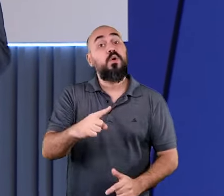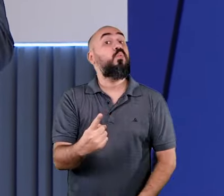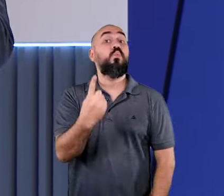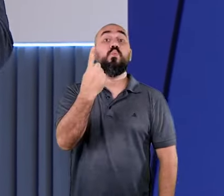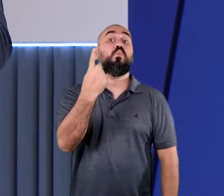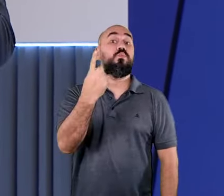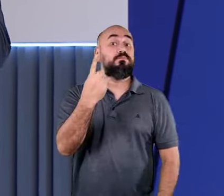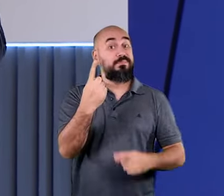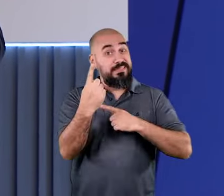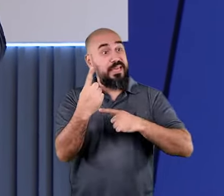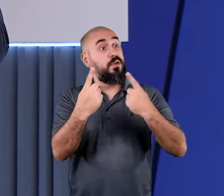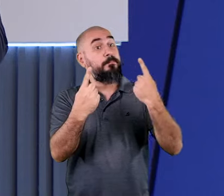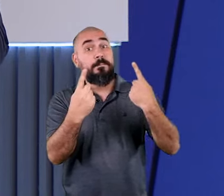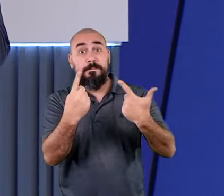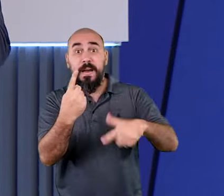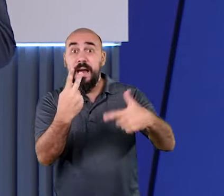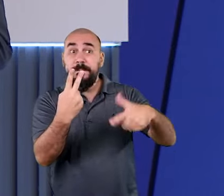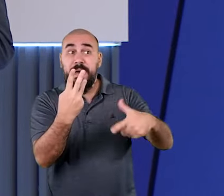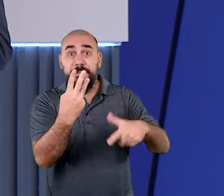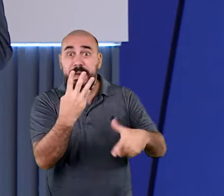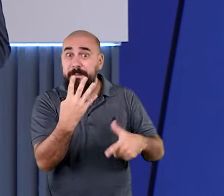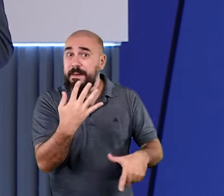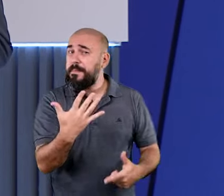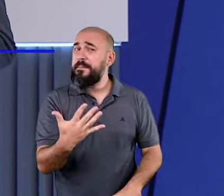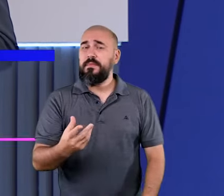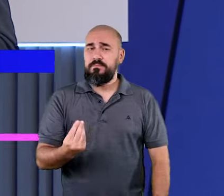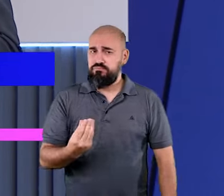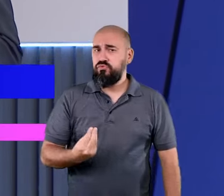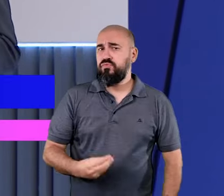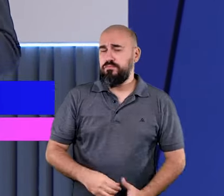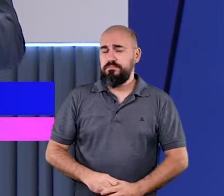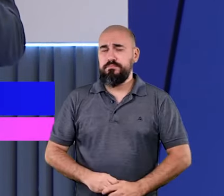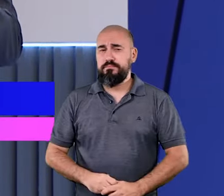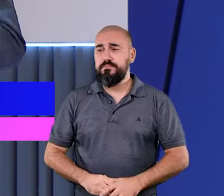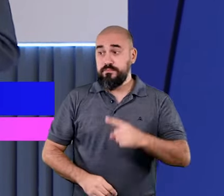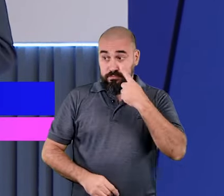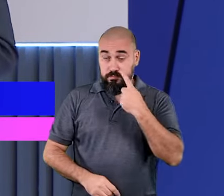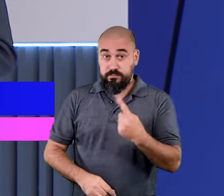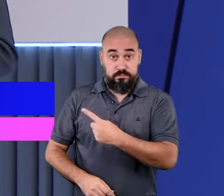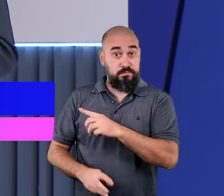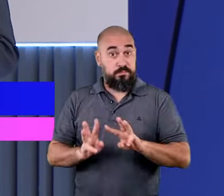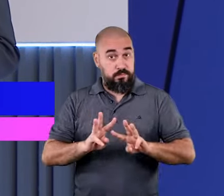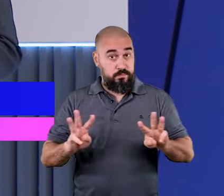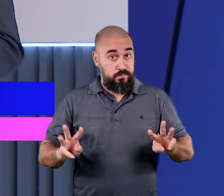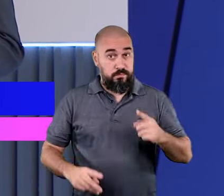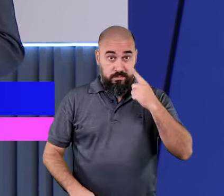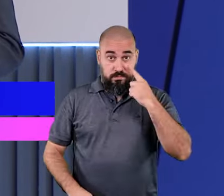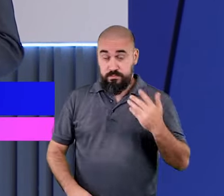aqui no seguinte site. Vamos lá? Vou te dar o endereço agora. É